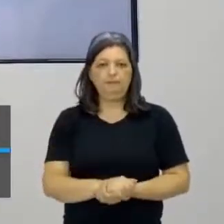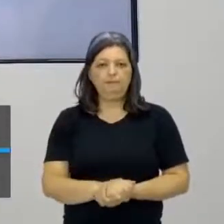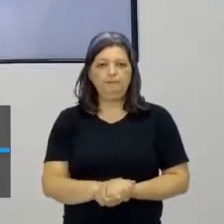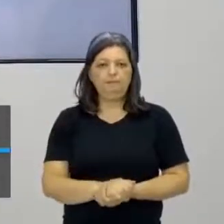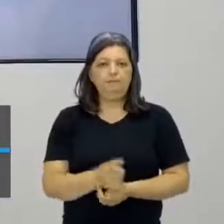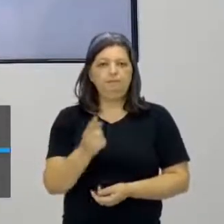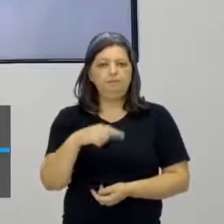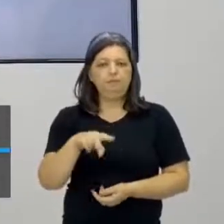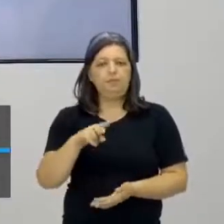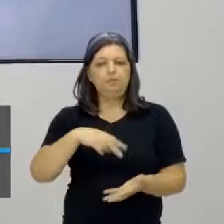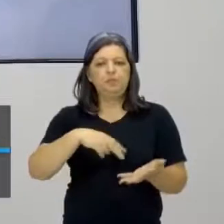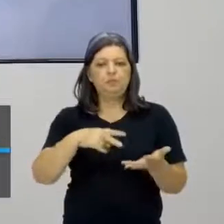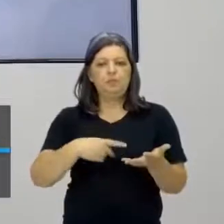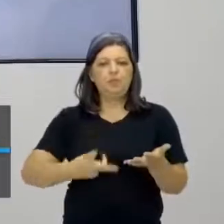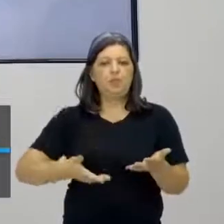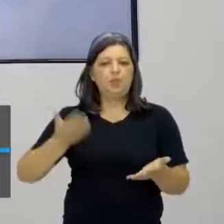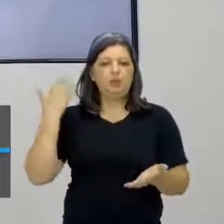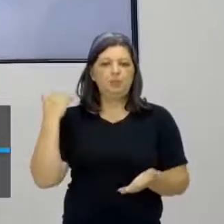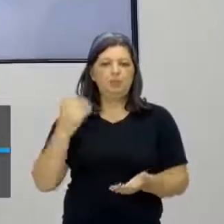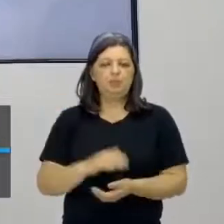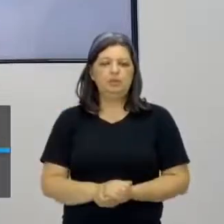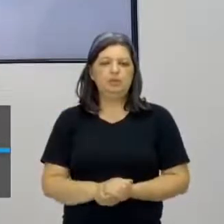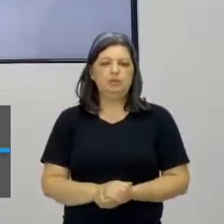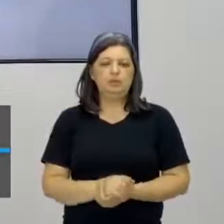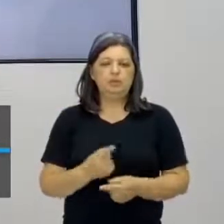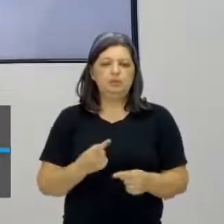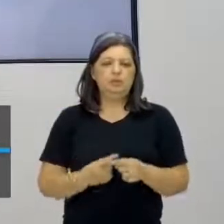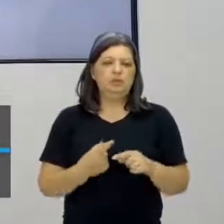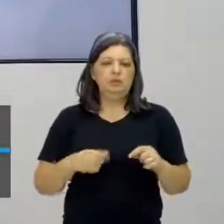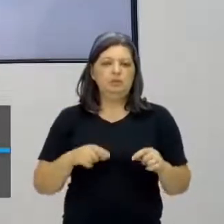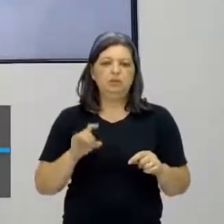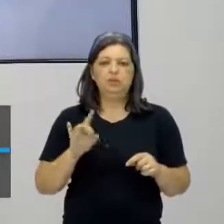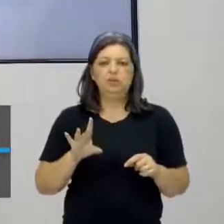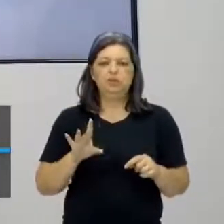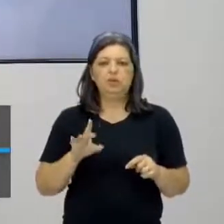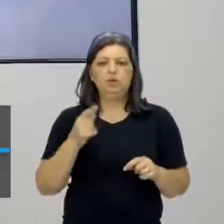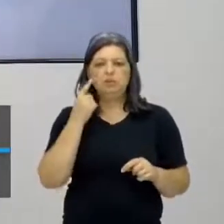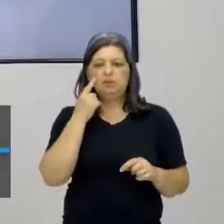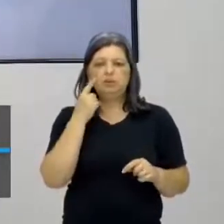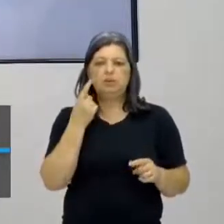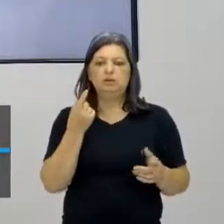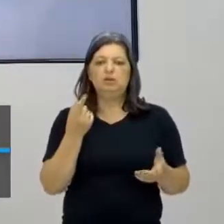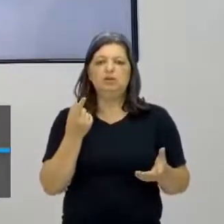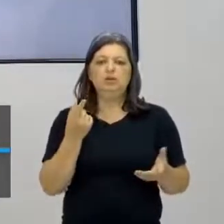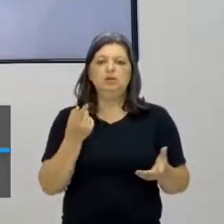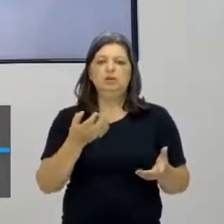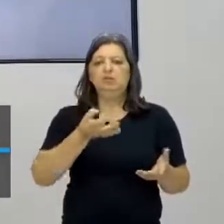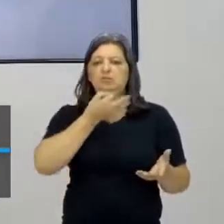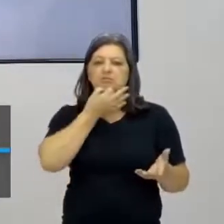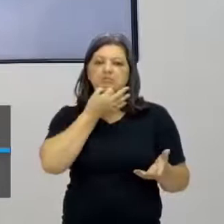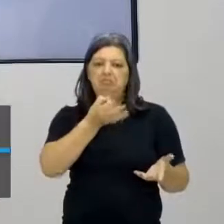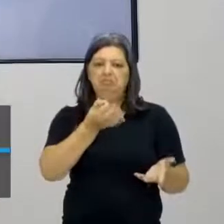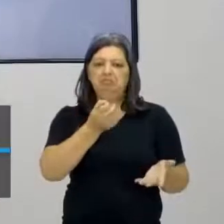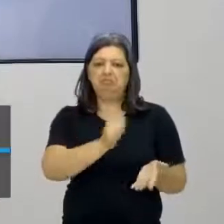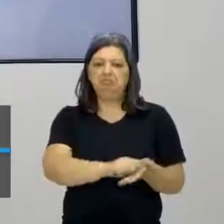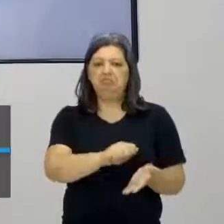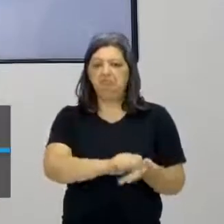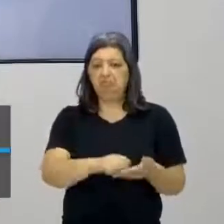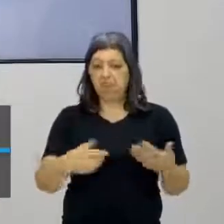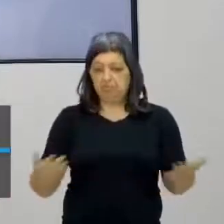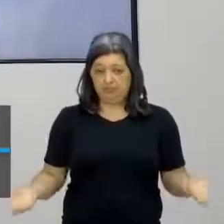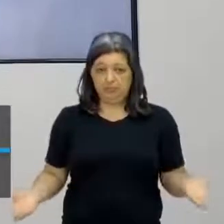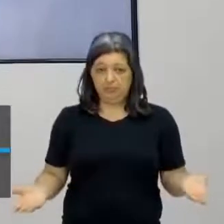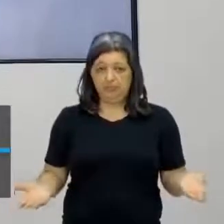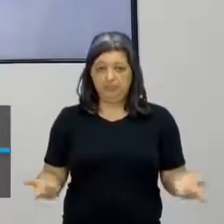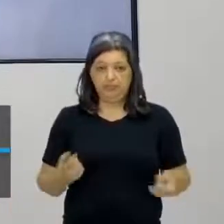Lembrando o que eu falei numa das aulas anteriores, não quer dizer que o seu professor vai pedir para você um artigo de opinião, olha, vou colocar uma imagem lá.